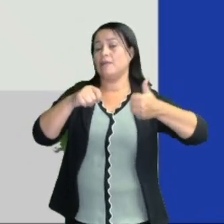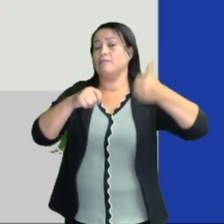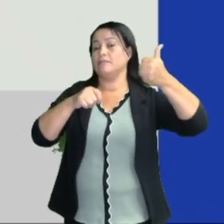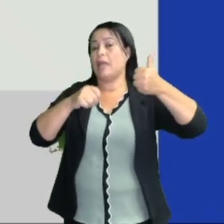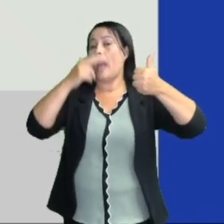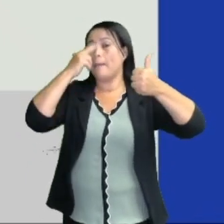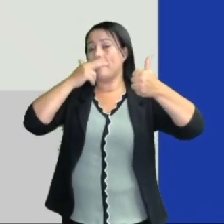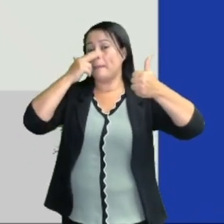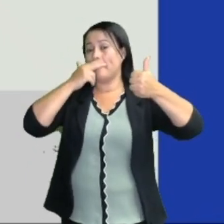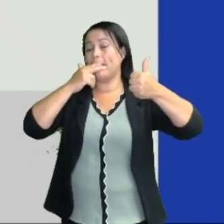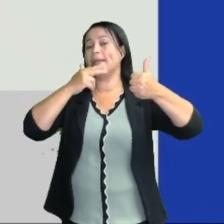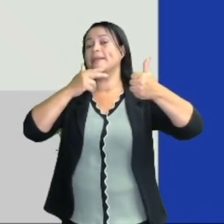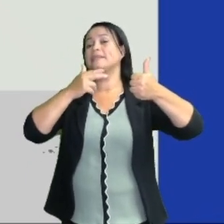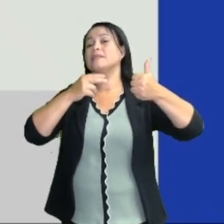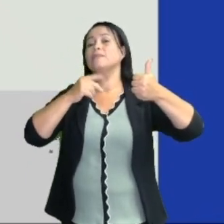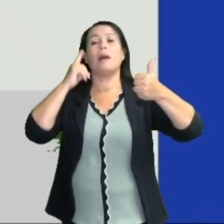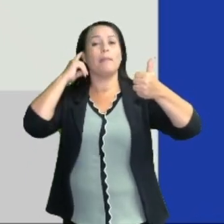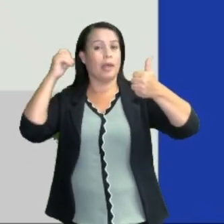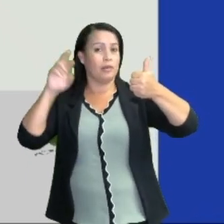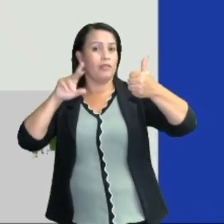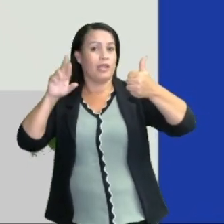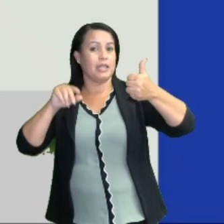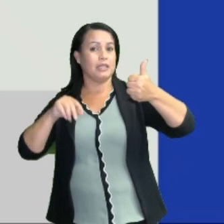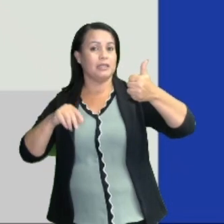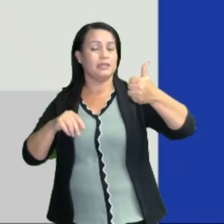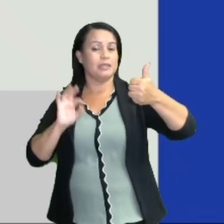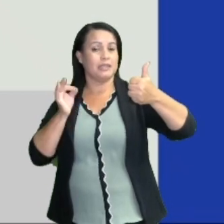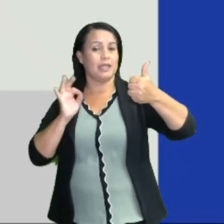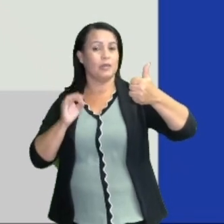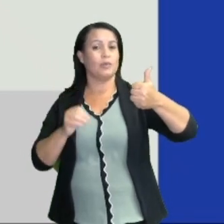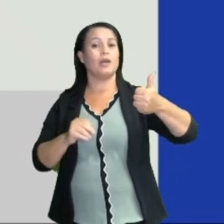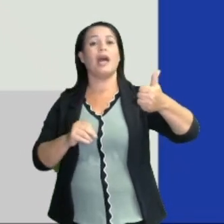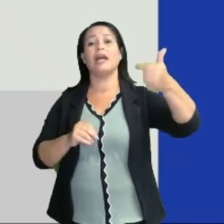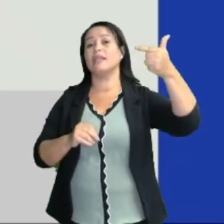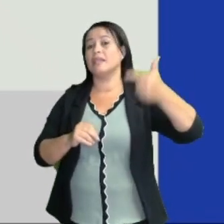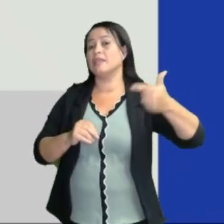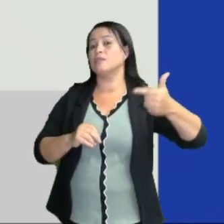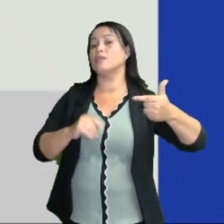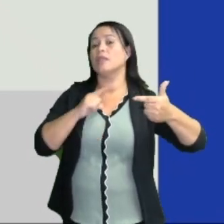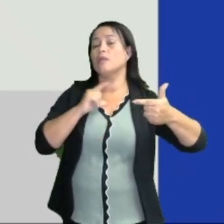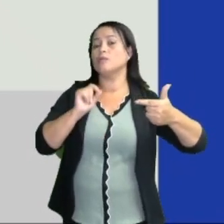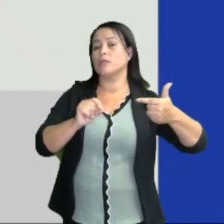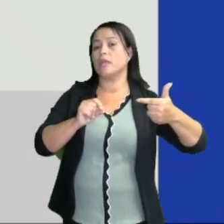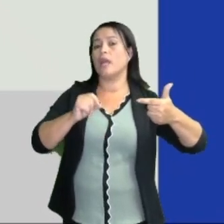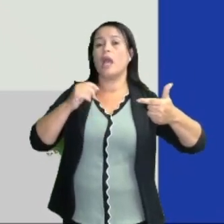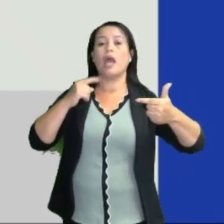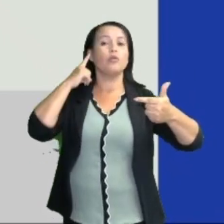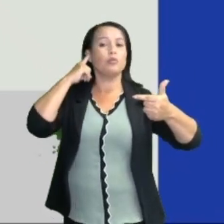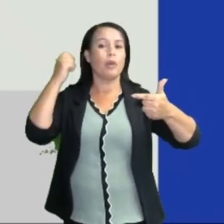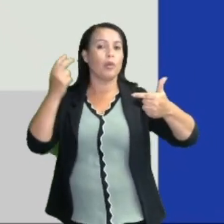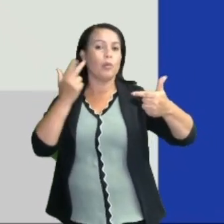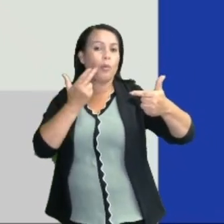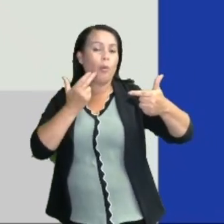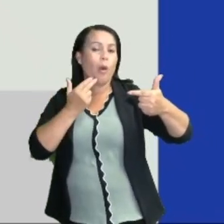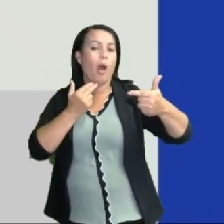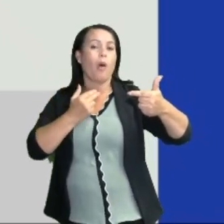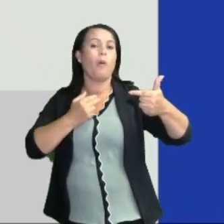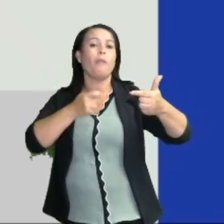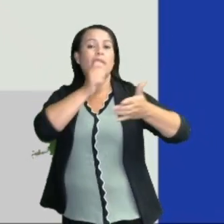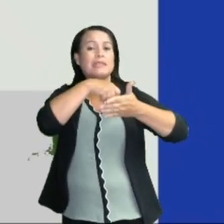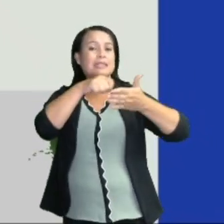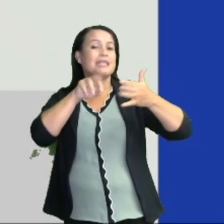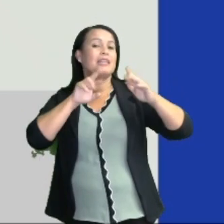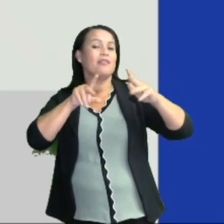tá certo? A mesma grafia e os sons são diferentes, tá? Nessa aqui a gente tem o mesmo som e grafias